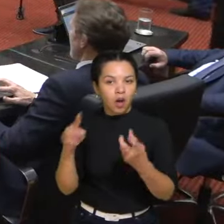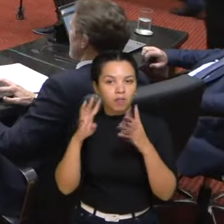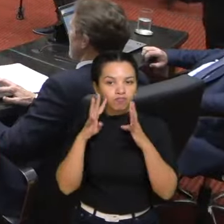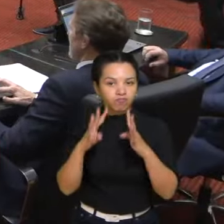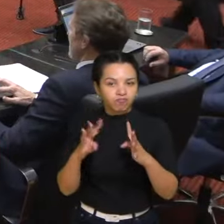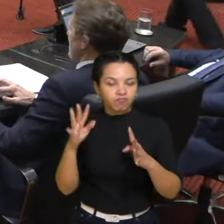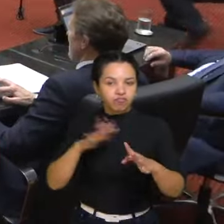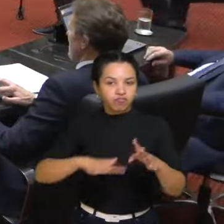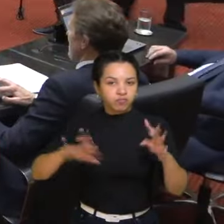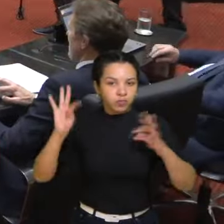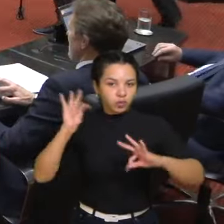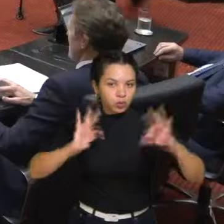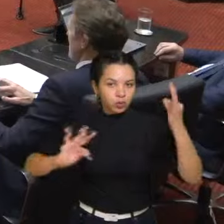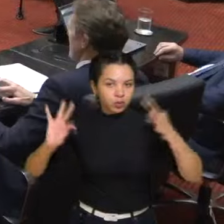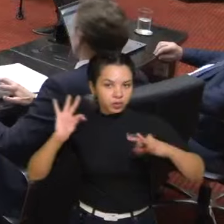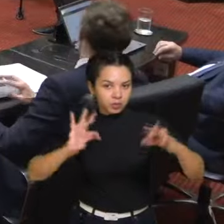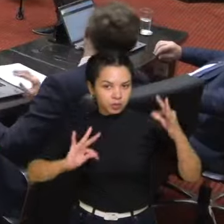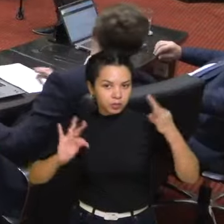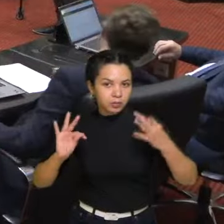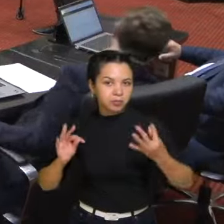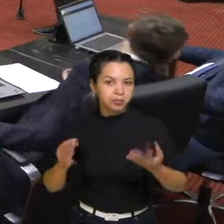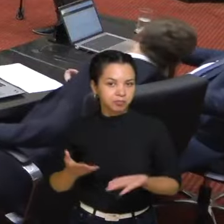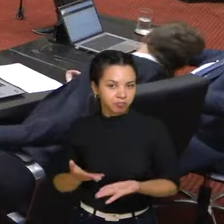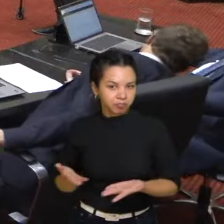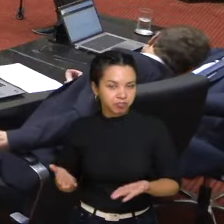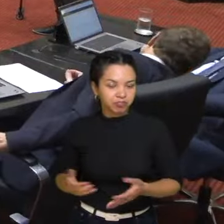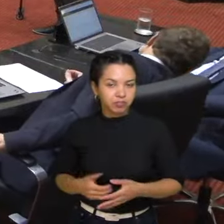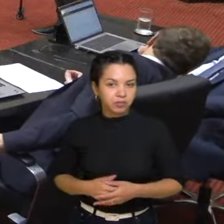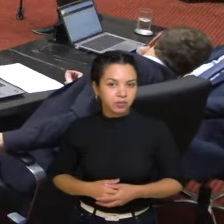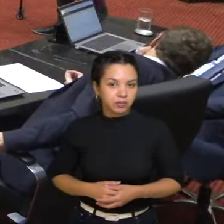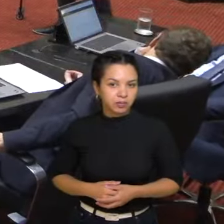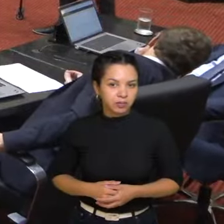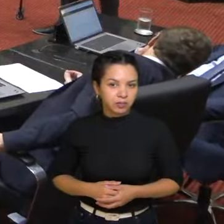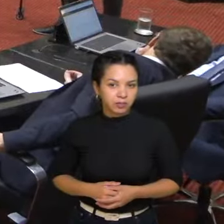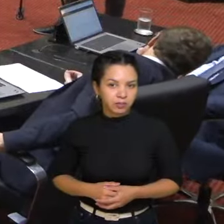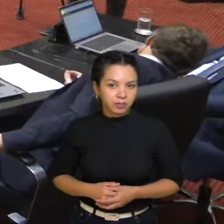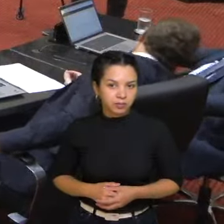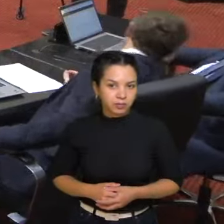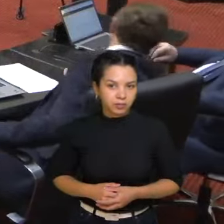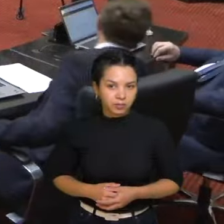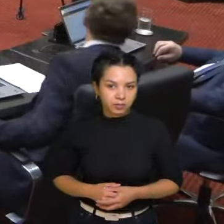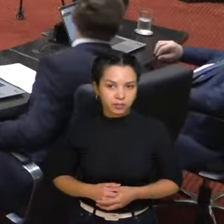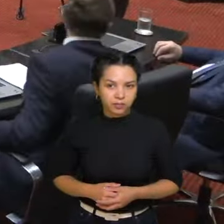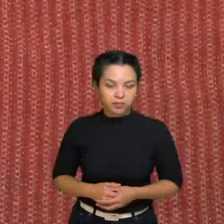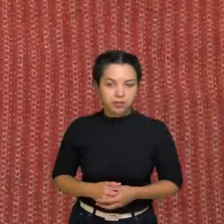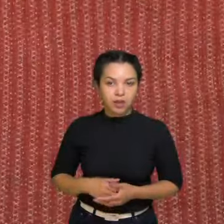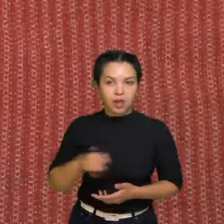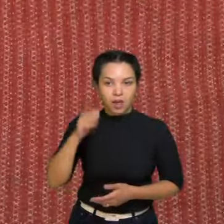Saudamos nossos amigos de Corupá. O